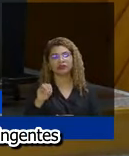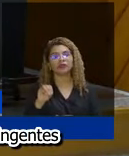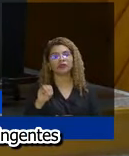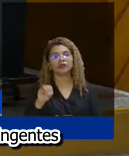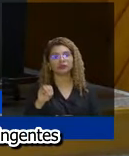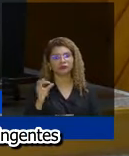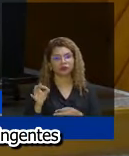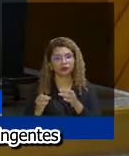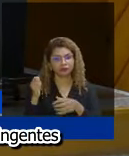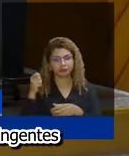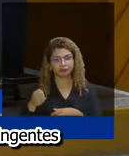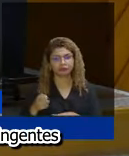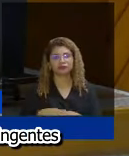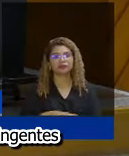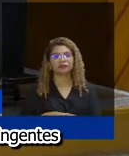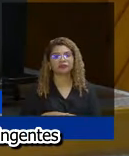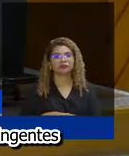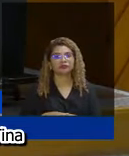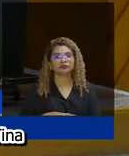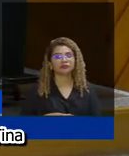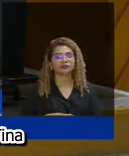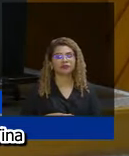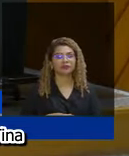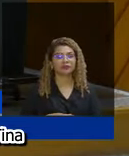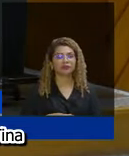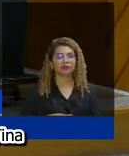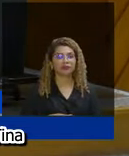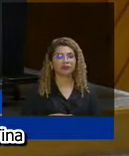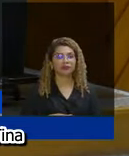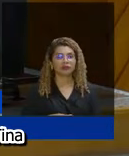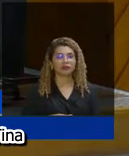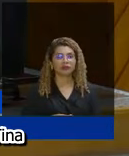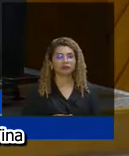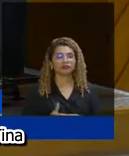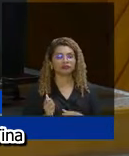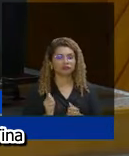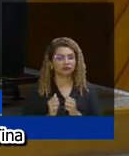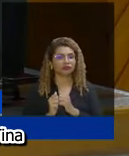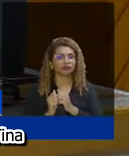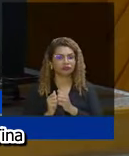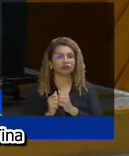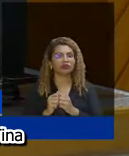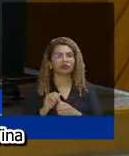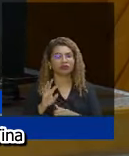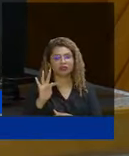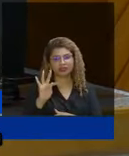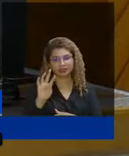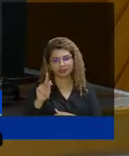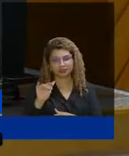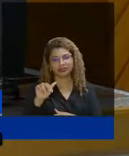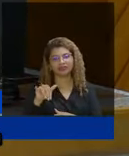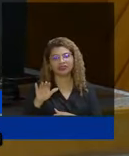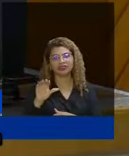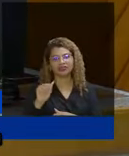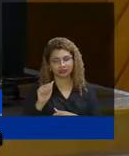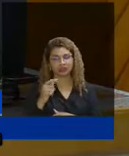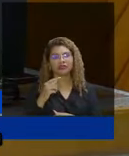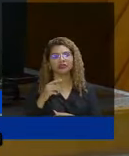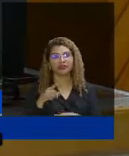o juiz Anselmo Gonçalves, dando efeitos infringentes ao mesmo, no que foi acompanhado pela juíza Tina Souza,